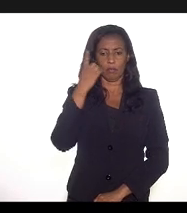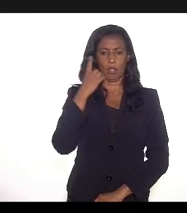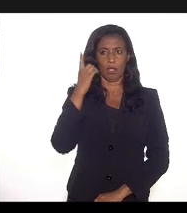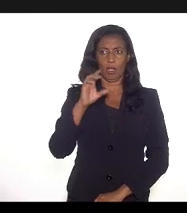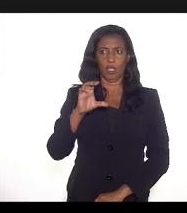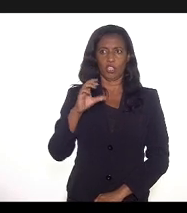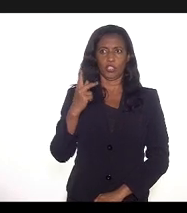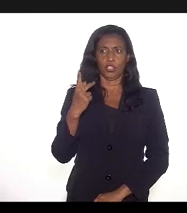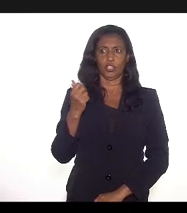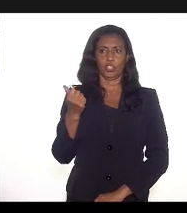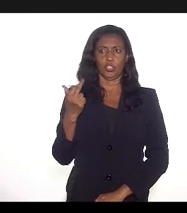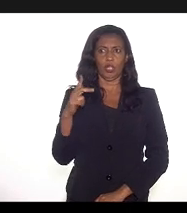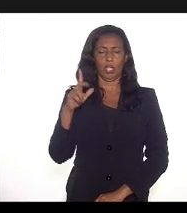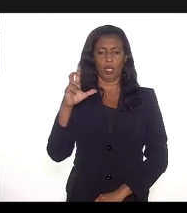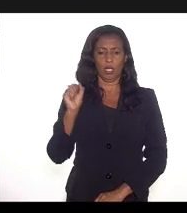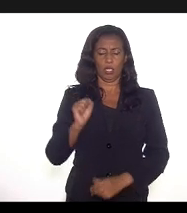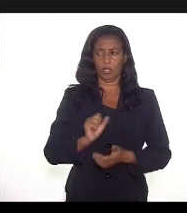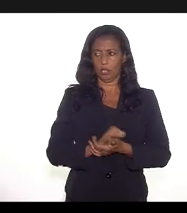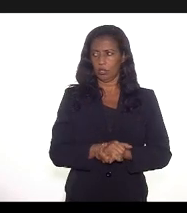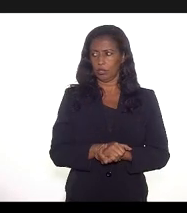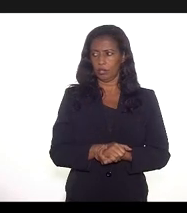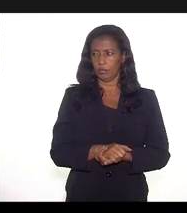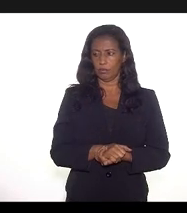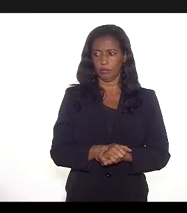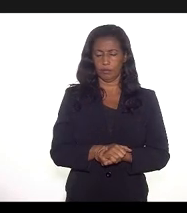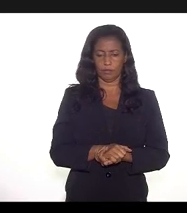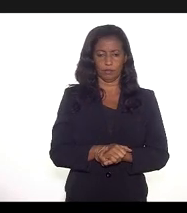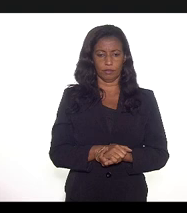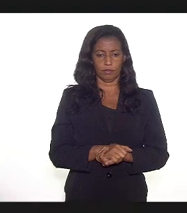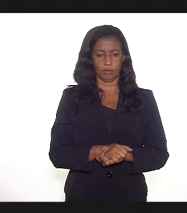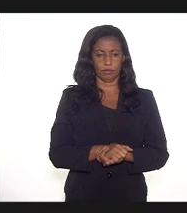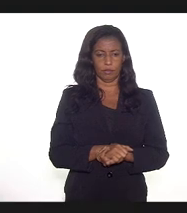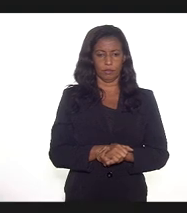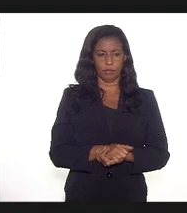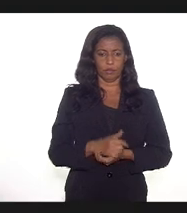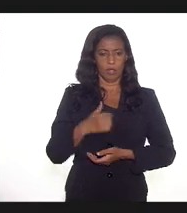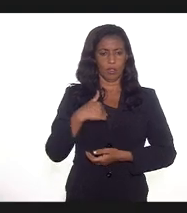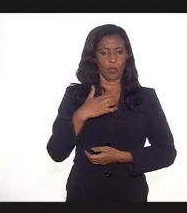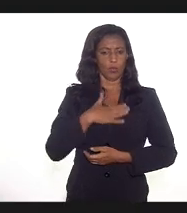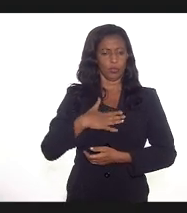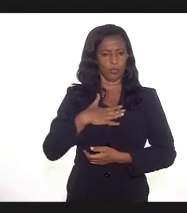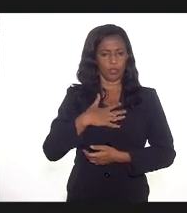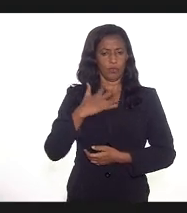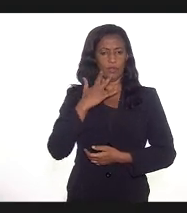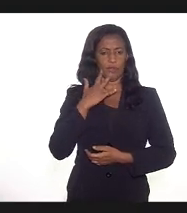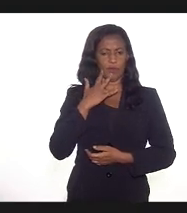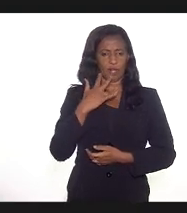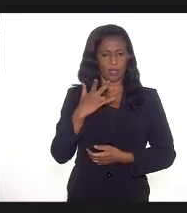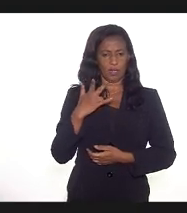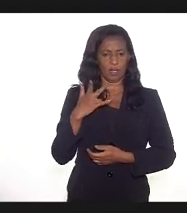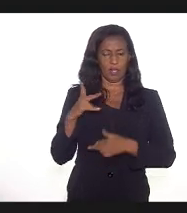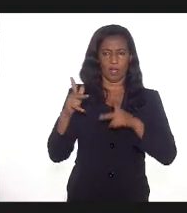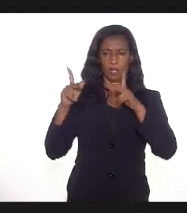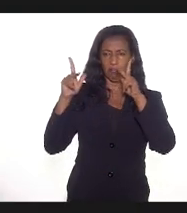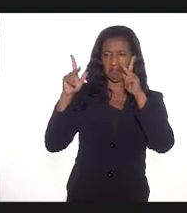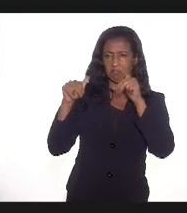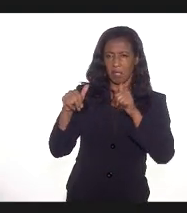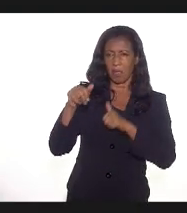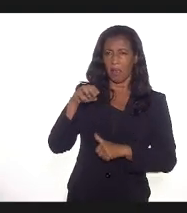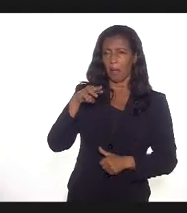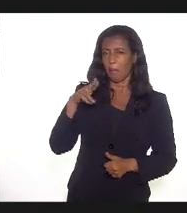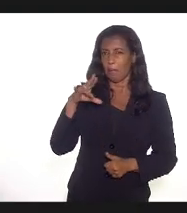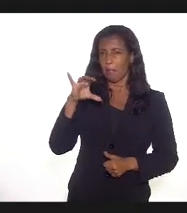de ordem. Presidente, gostaria aqui de dizer que também as palavras do deputado Márcio